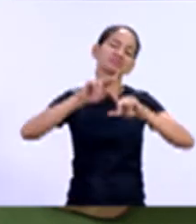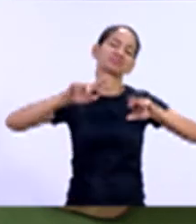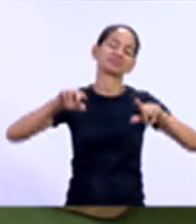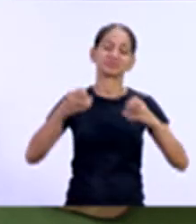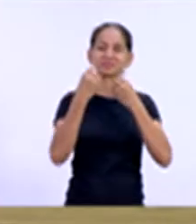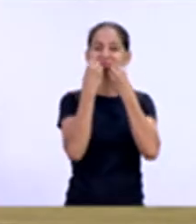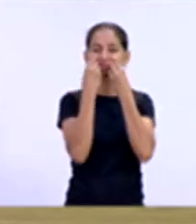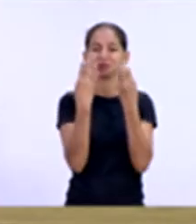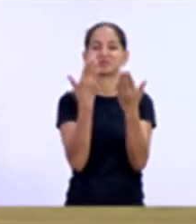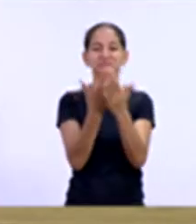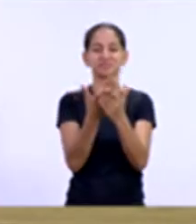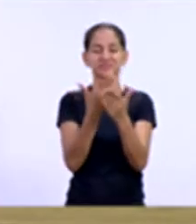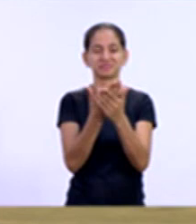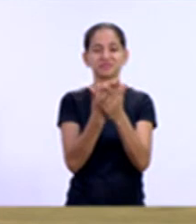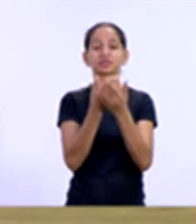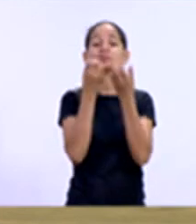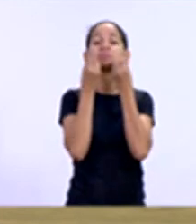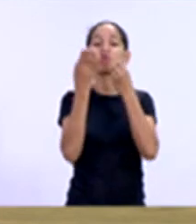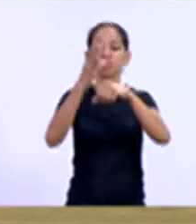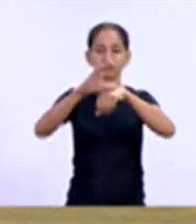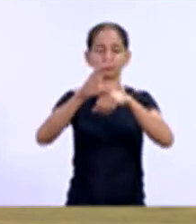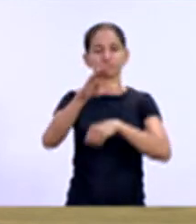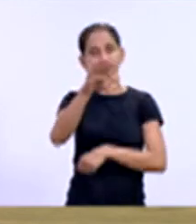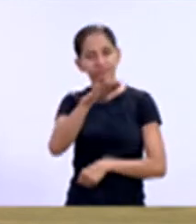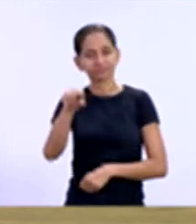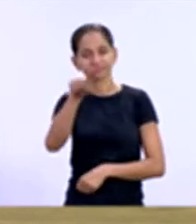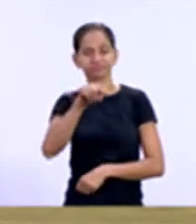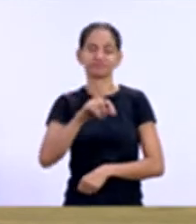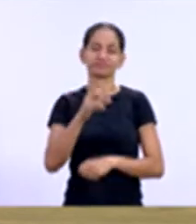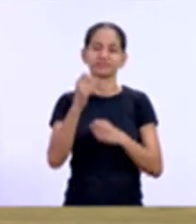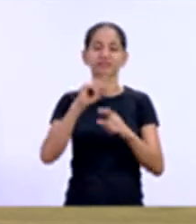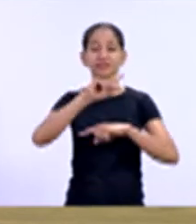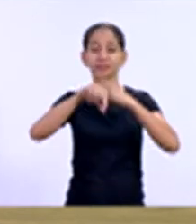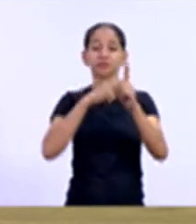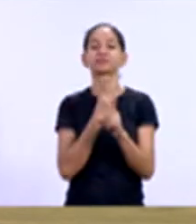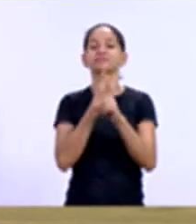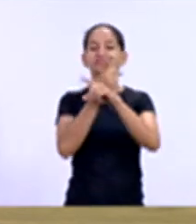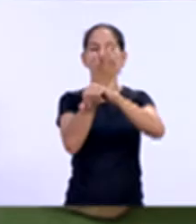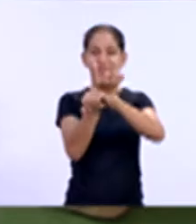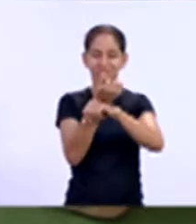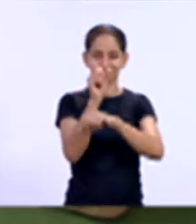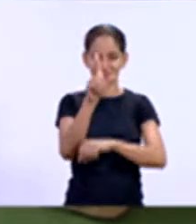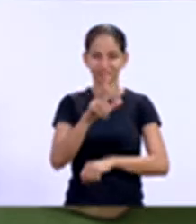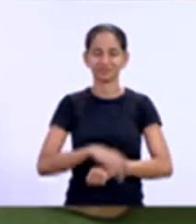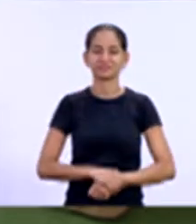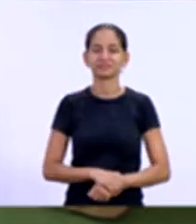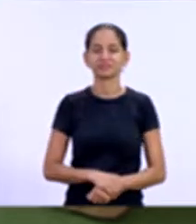Boa aula, bom curso a todos, né? E até as próximas disciplinas. Até a próxima.